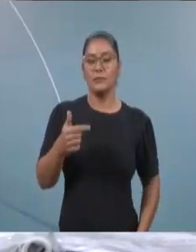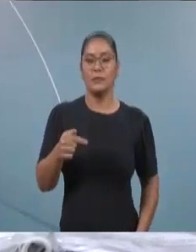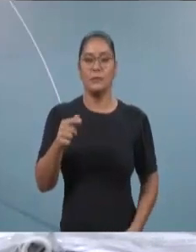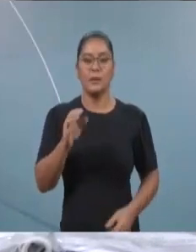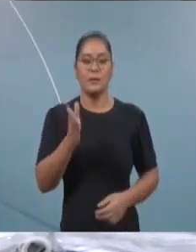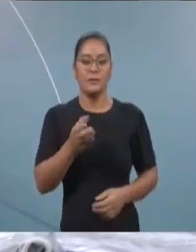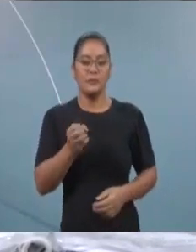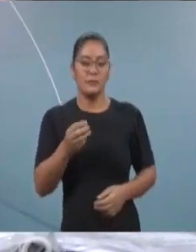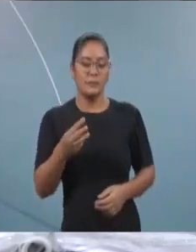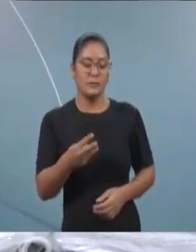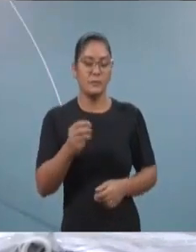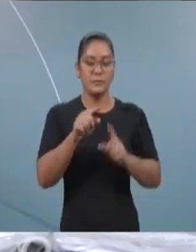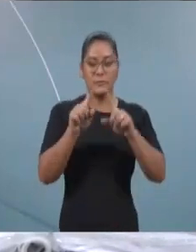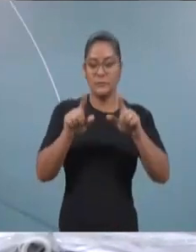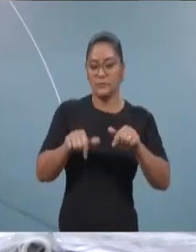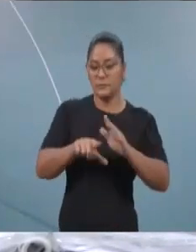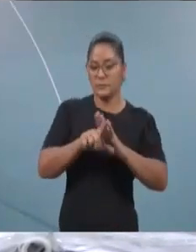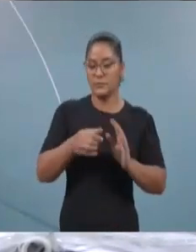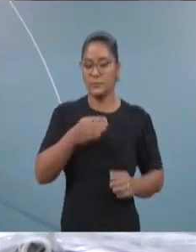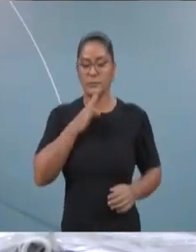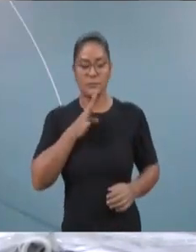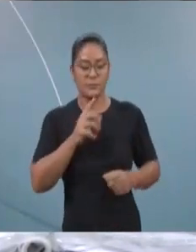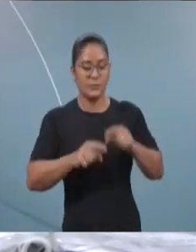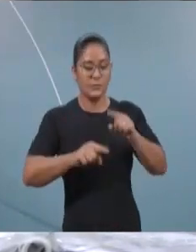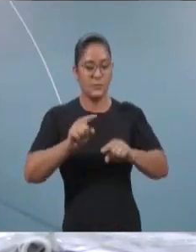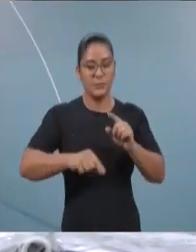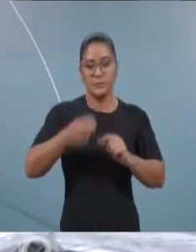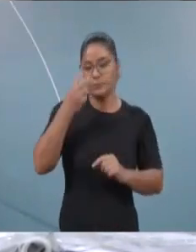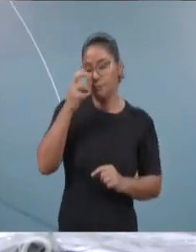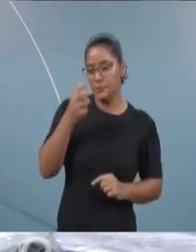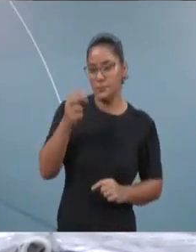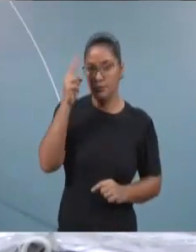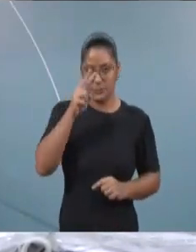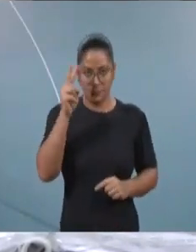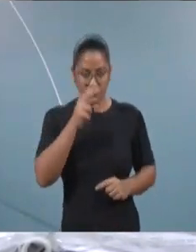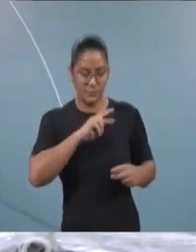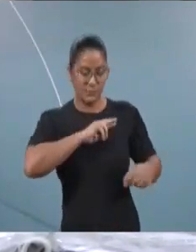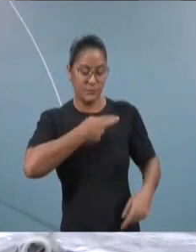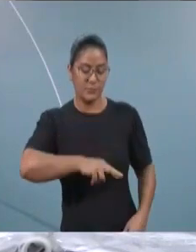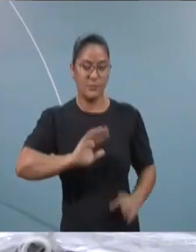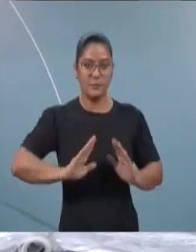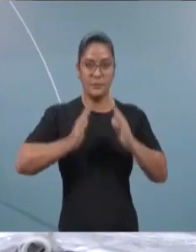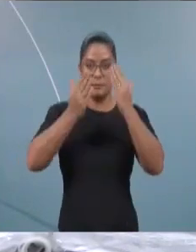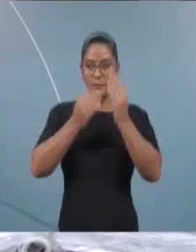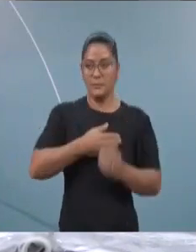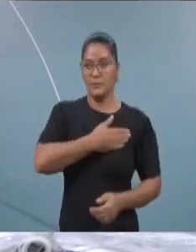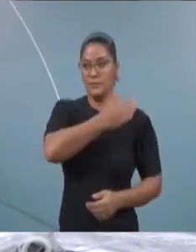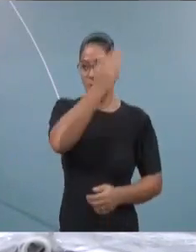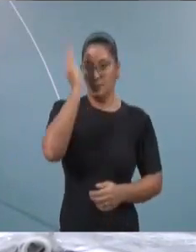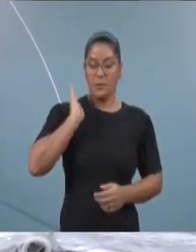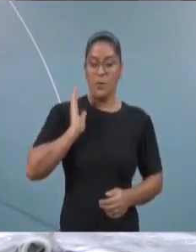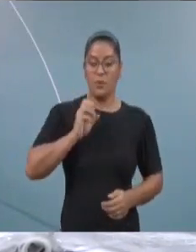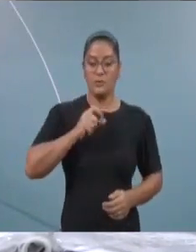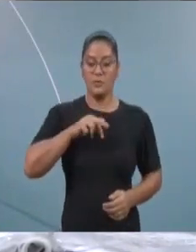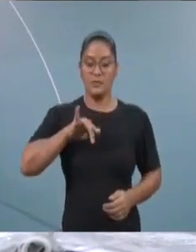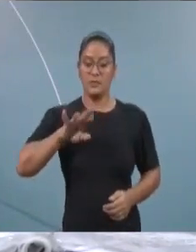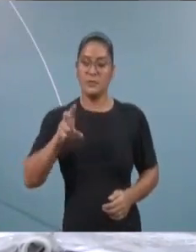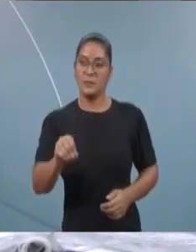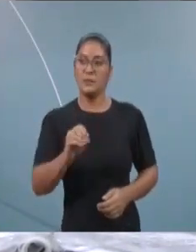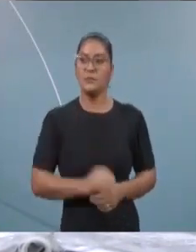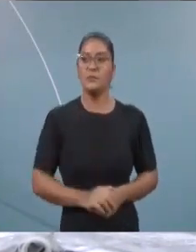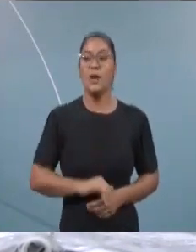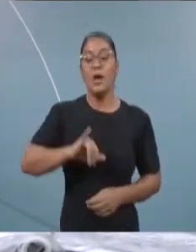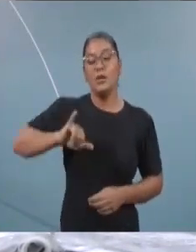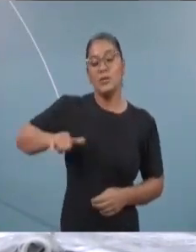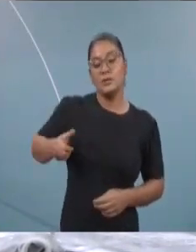projeto de lei que reconhece como patrimônio cultural e material histórico e religioso a festa de Nossa Senhora da Conceição do município de Jardim